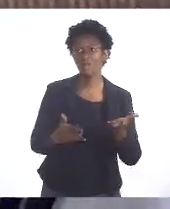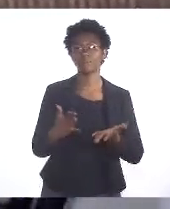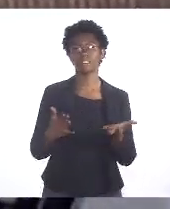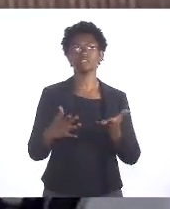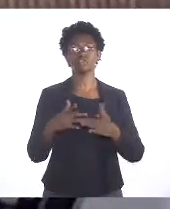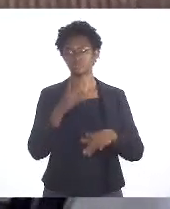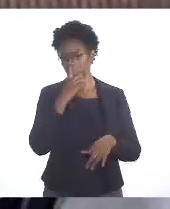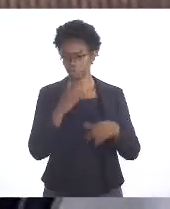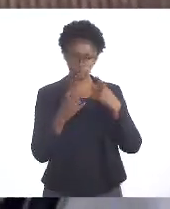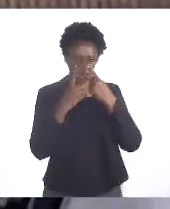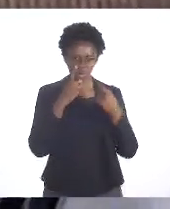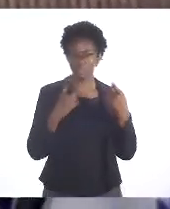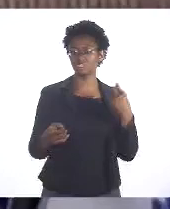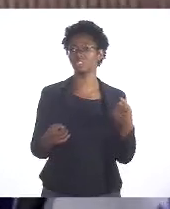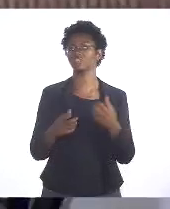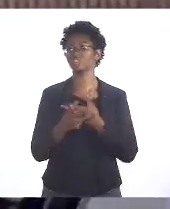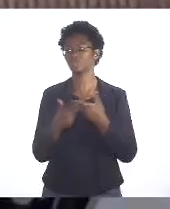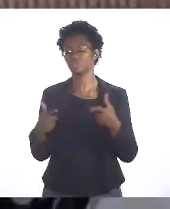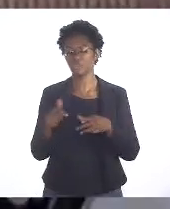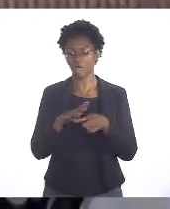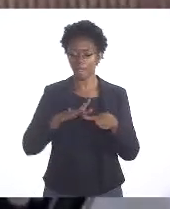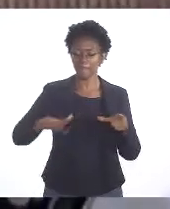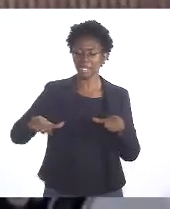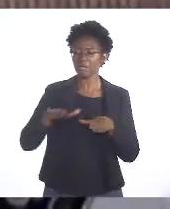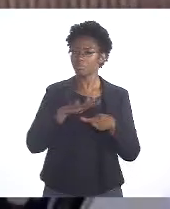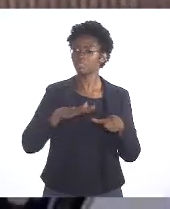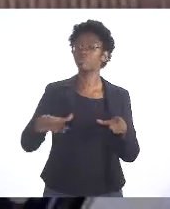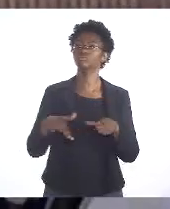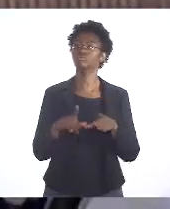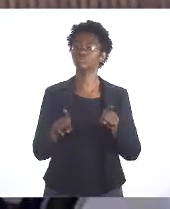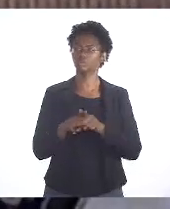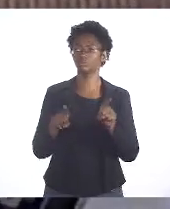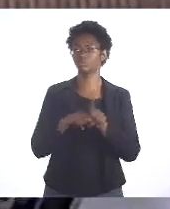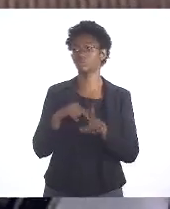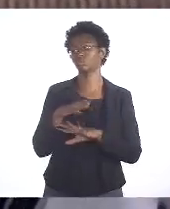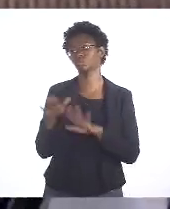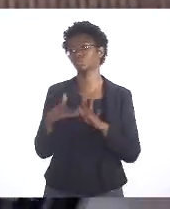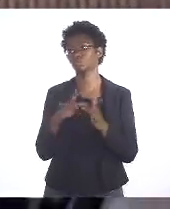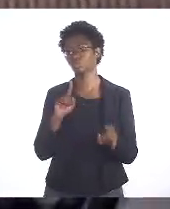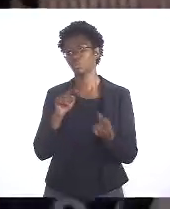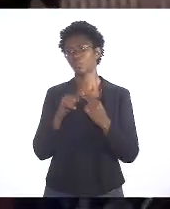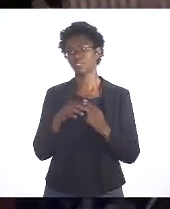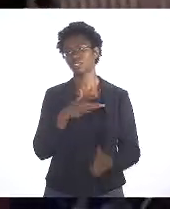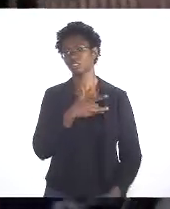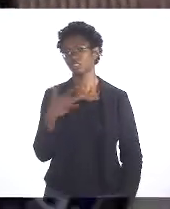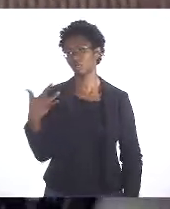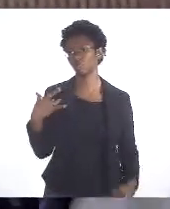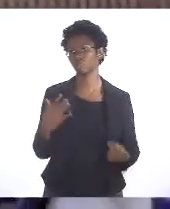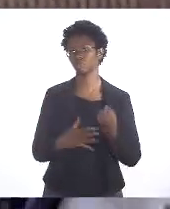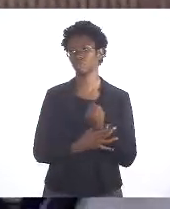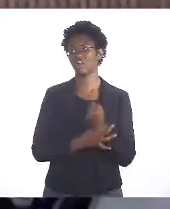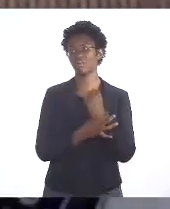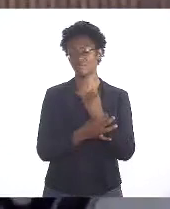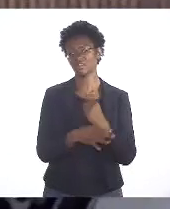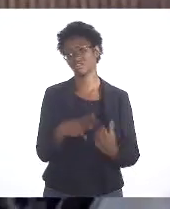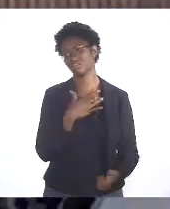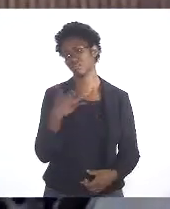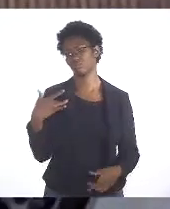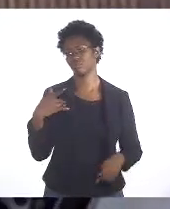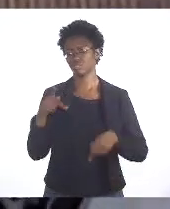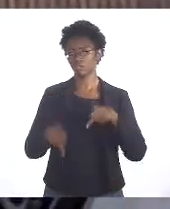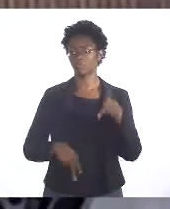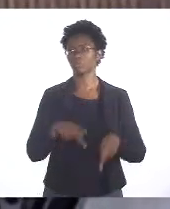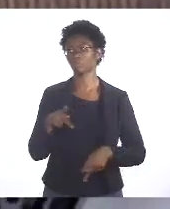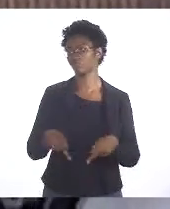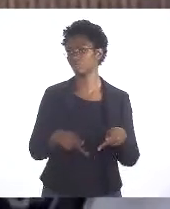sólidos, as questões ambientais, as questões atreladas à saúde, né, e à defesa da saúde da população